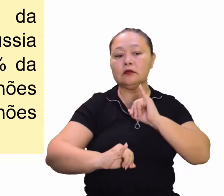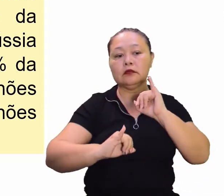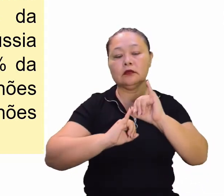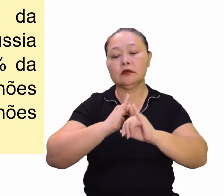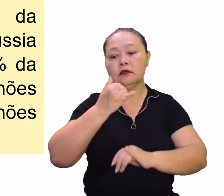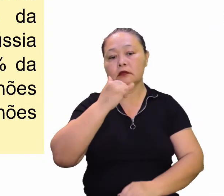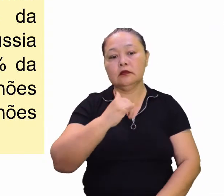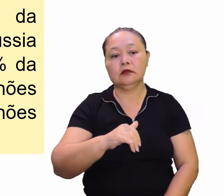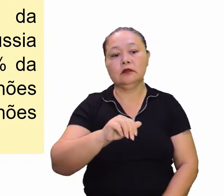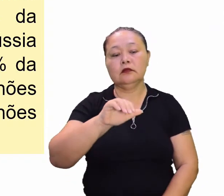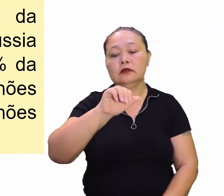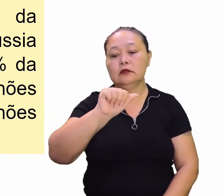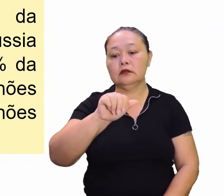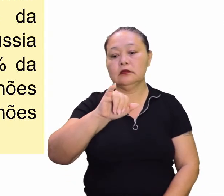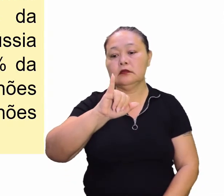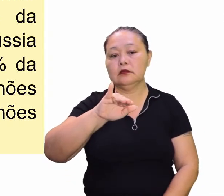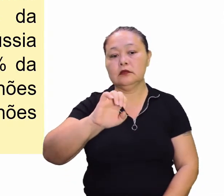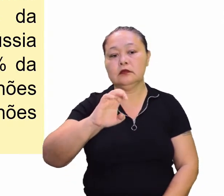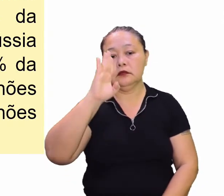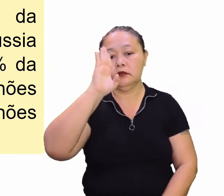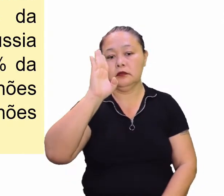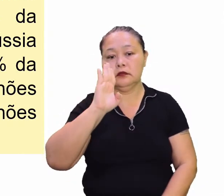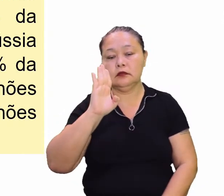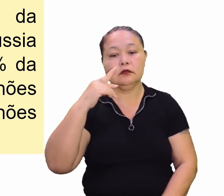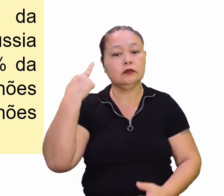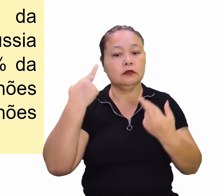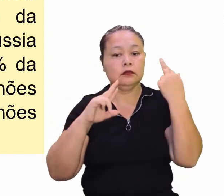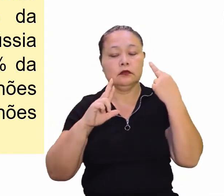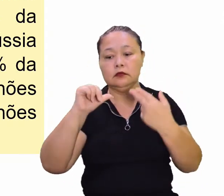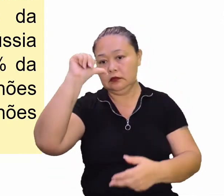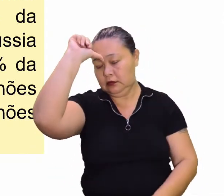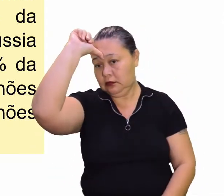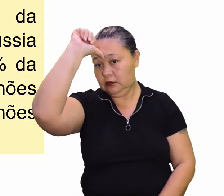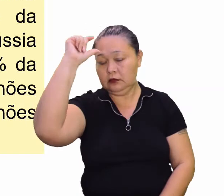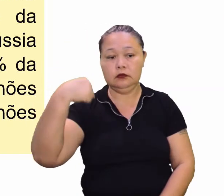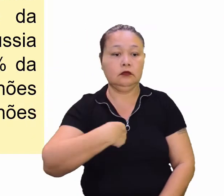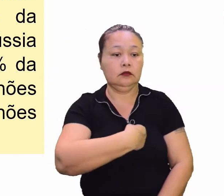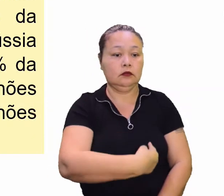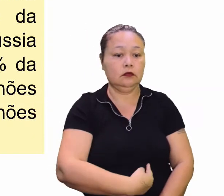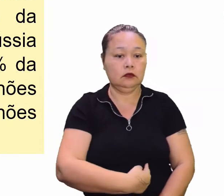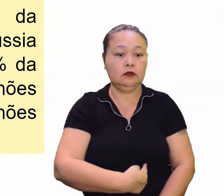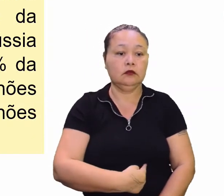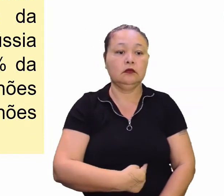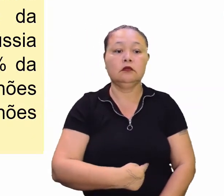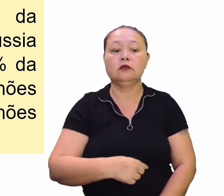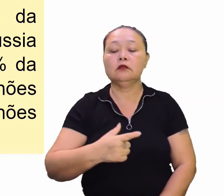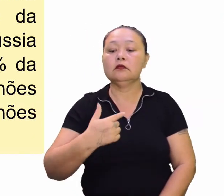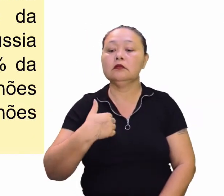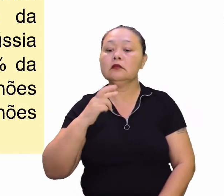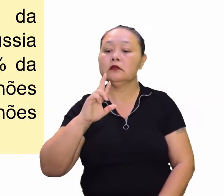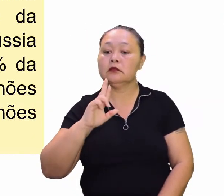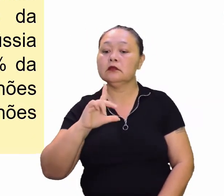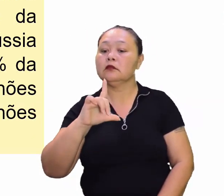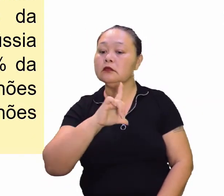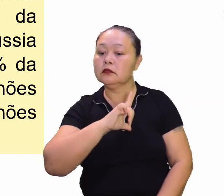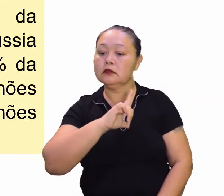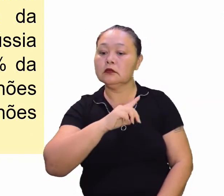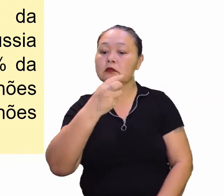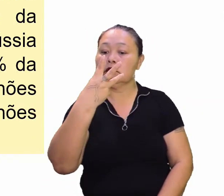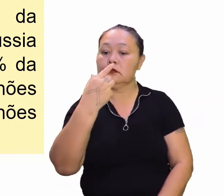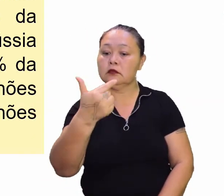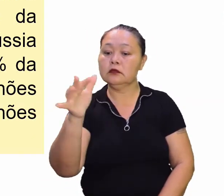de Energia, Brasil, Rússia, Índia e China respondem